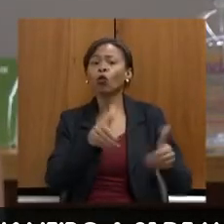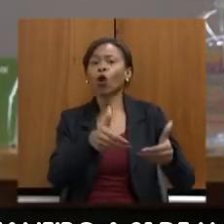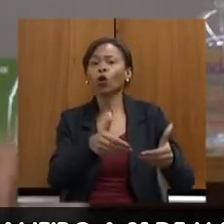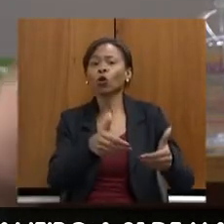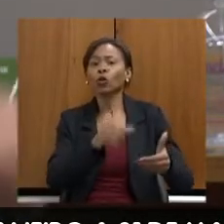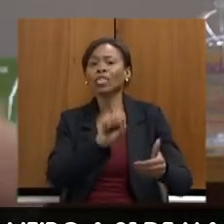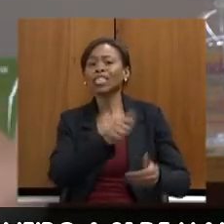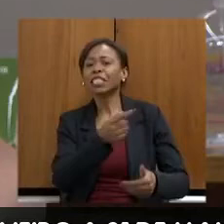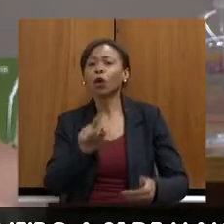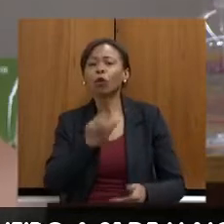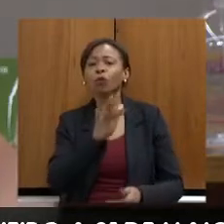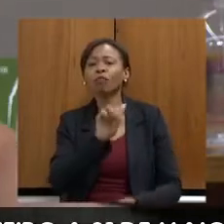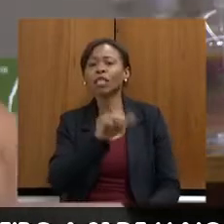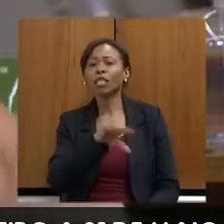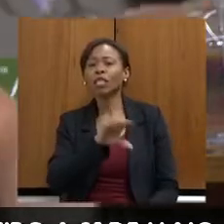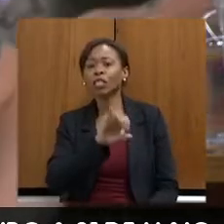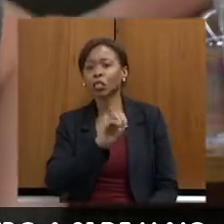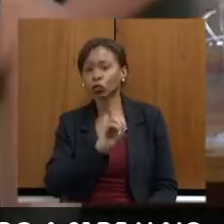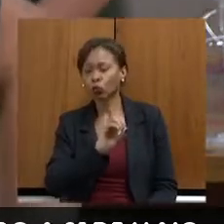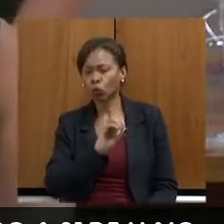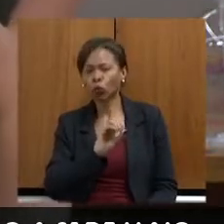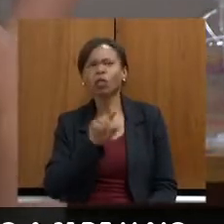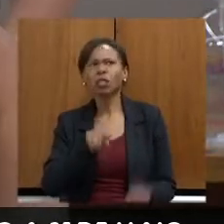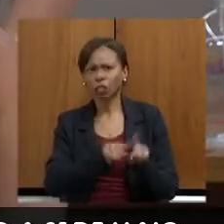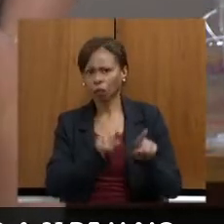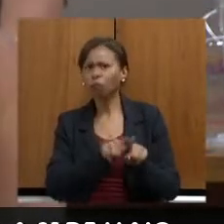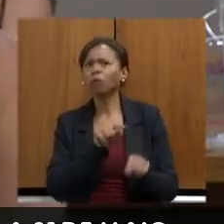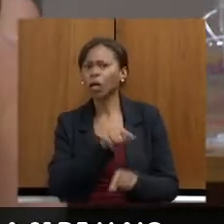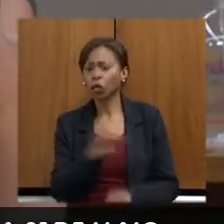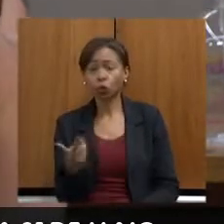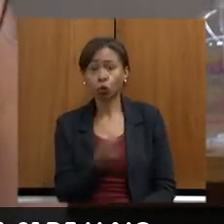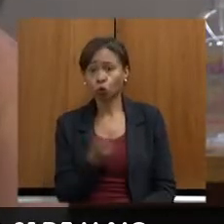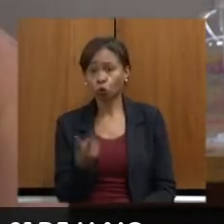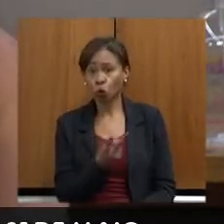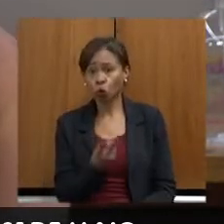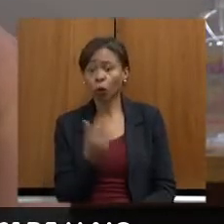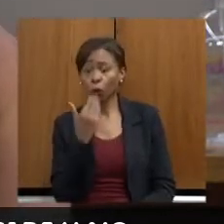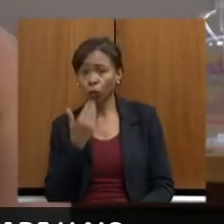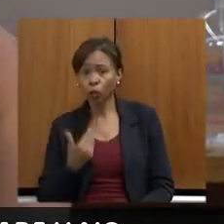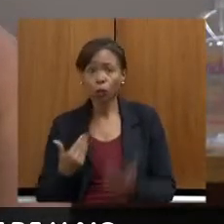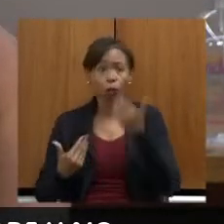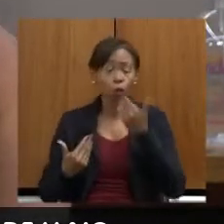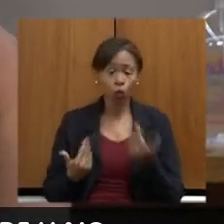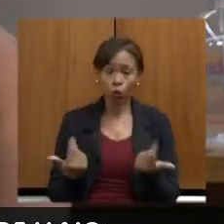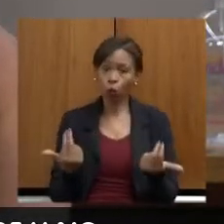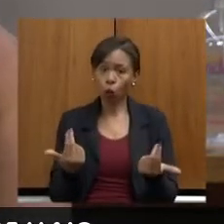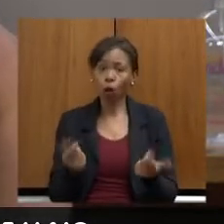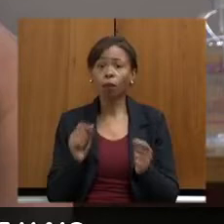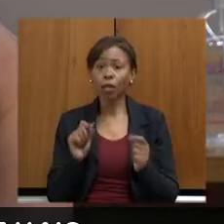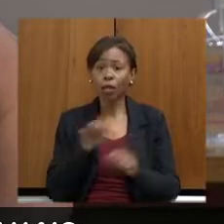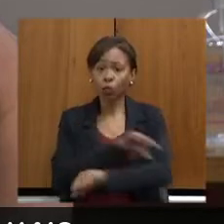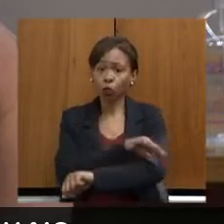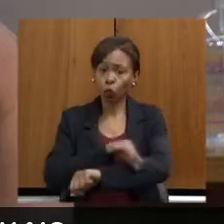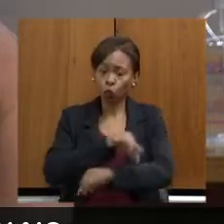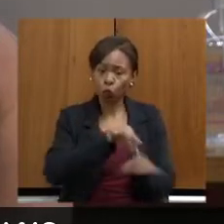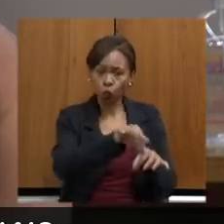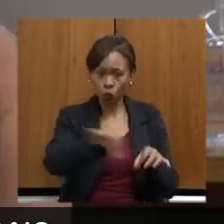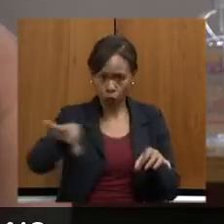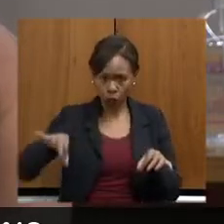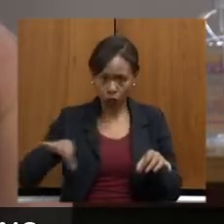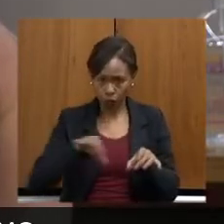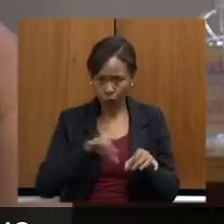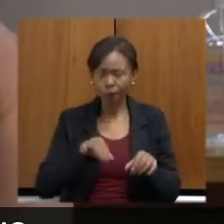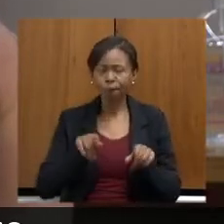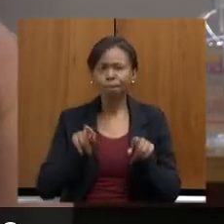pedido meus vídeos que a Ana fez o forma permanente São Francisco fez também para mudança de traçado nós tivemos